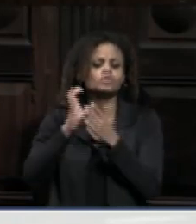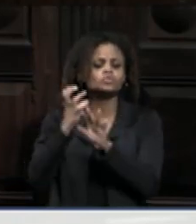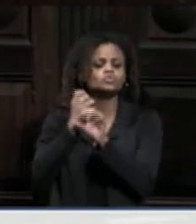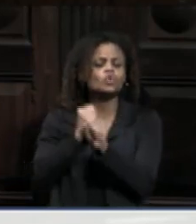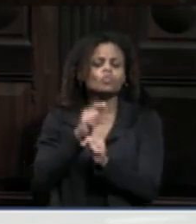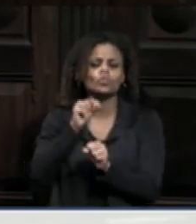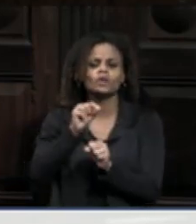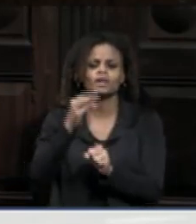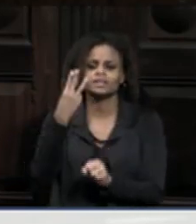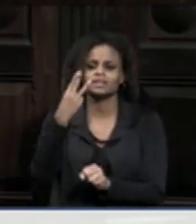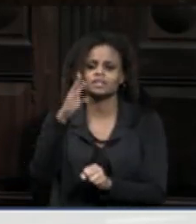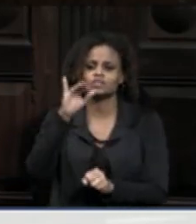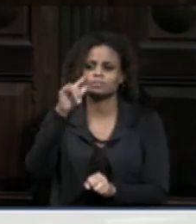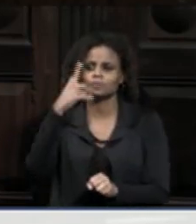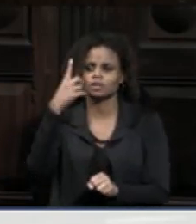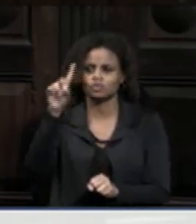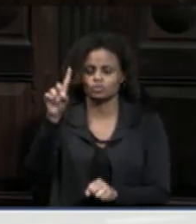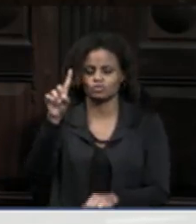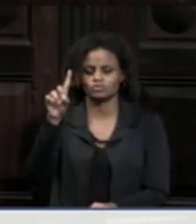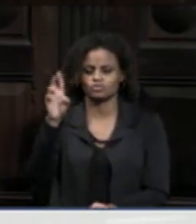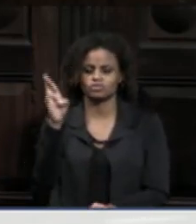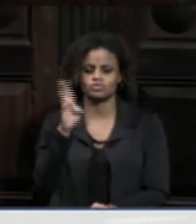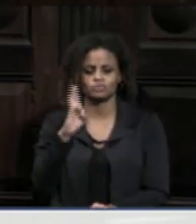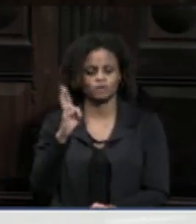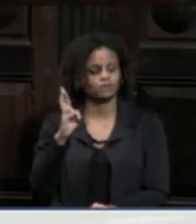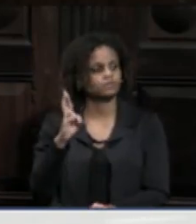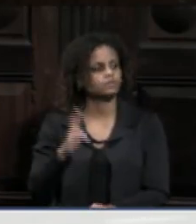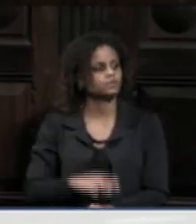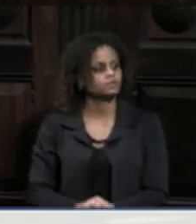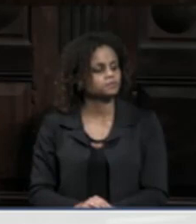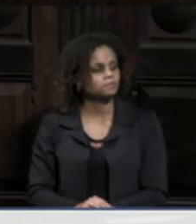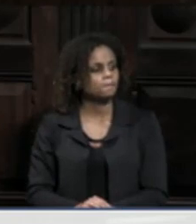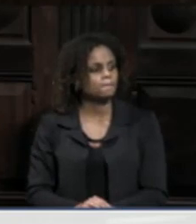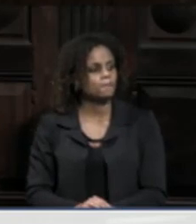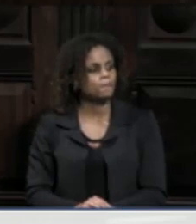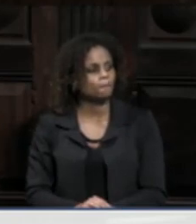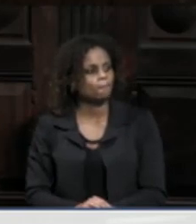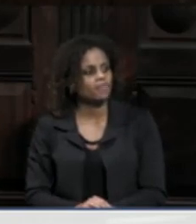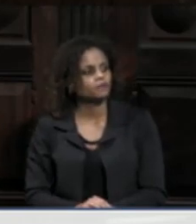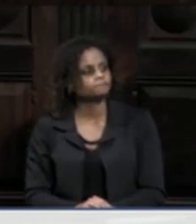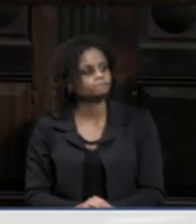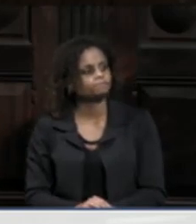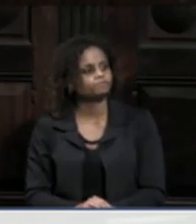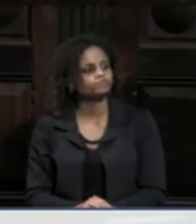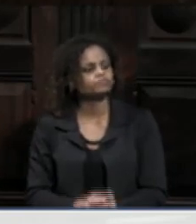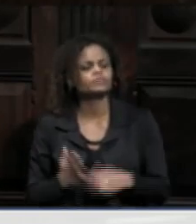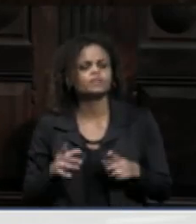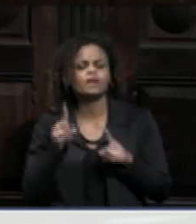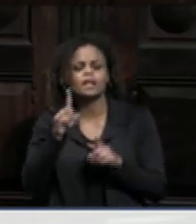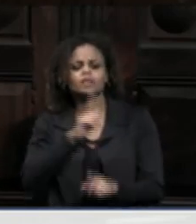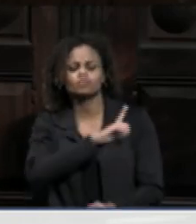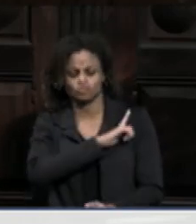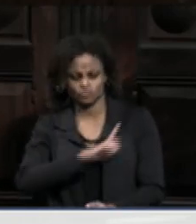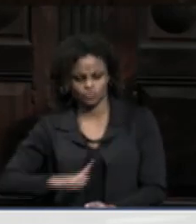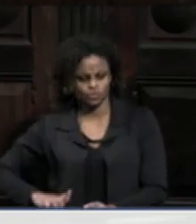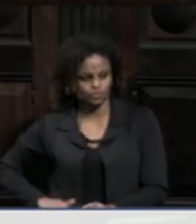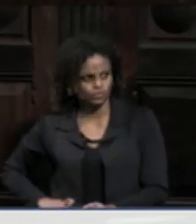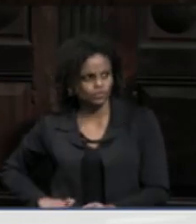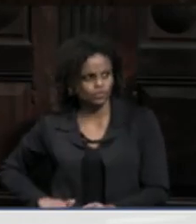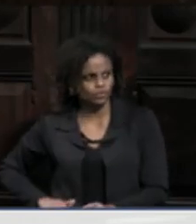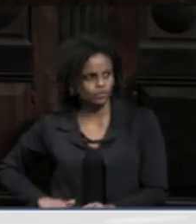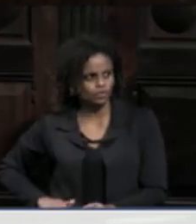3 bilhões de reais. Ora, o próprio governador me